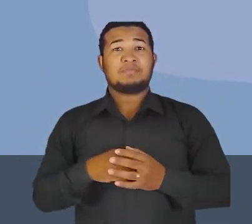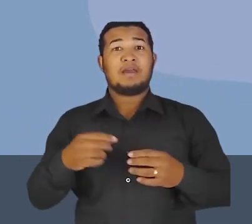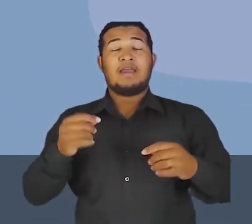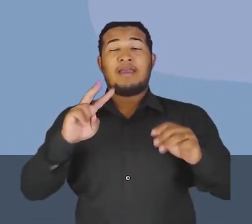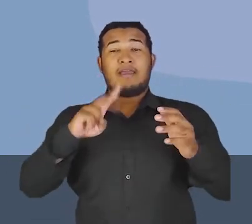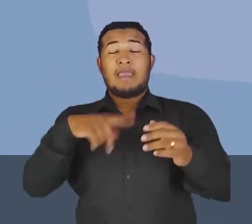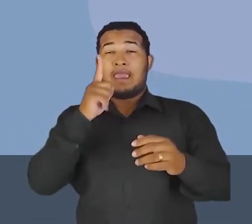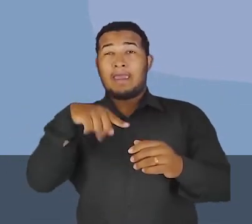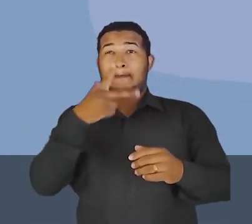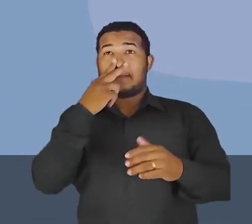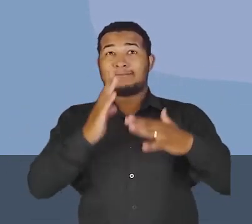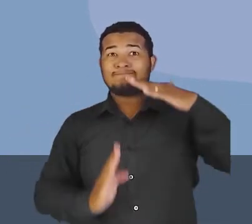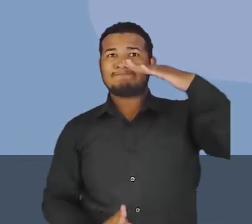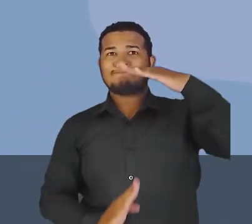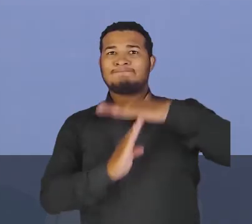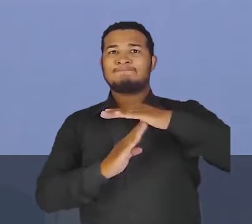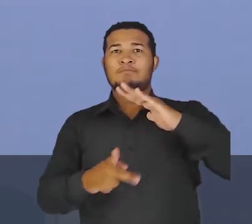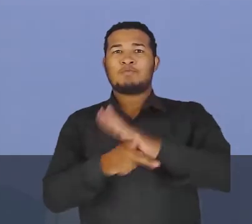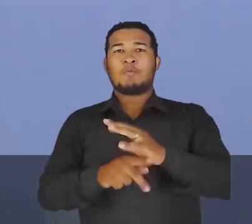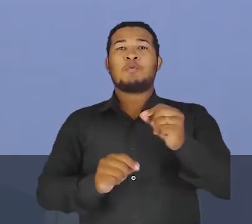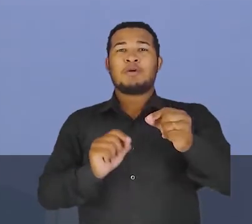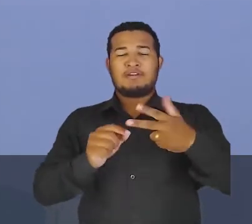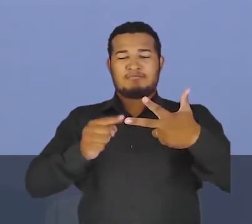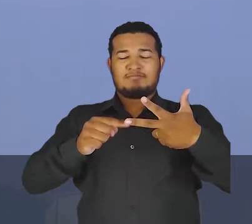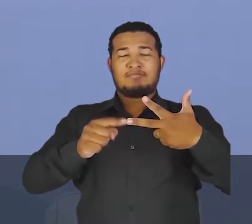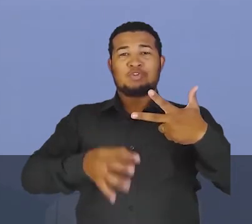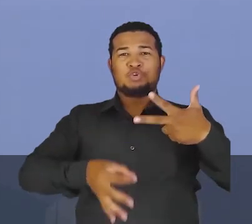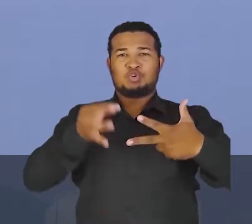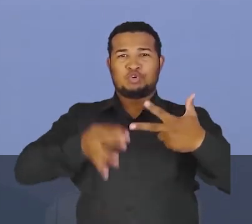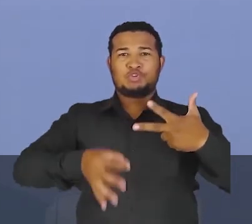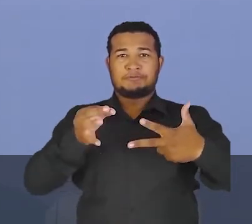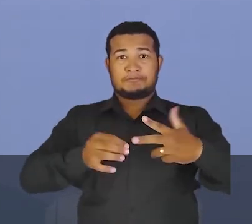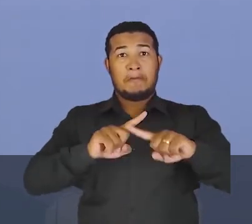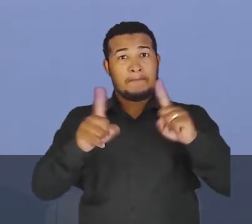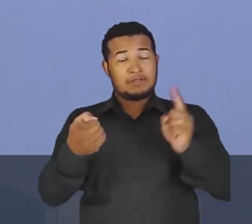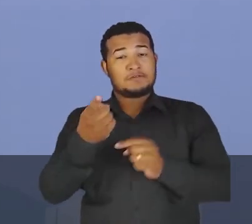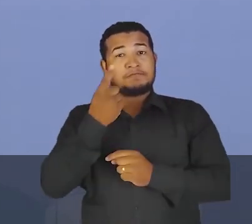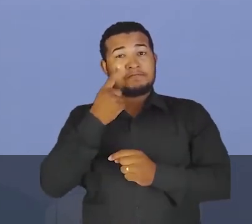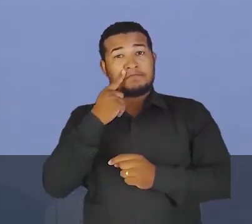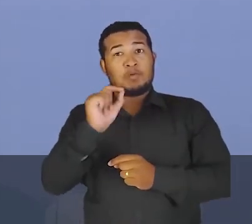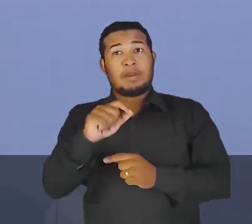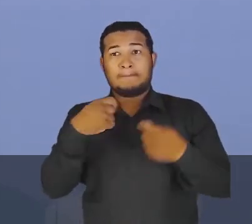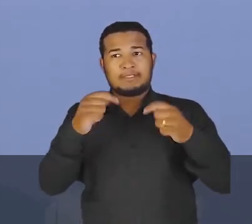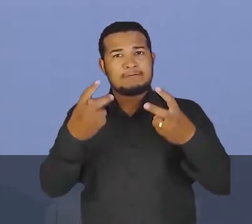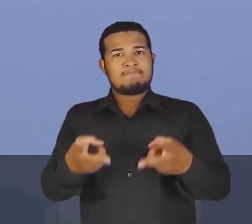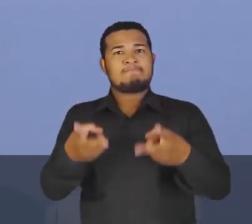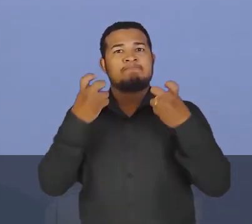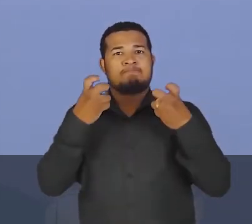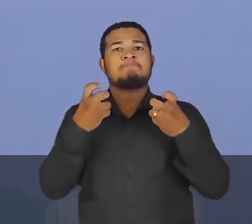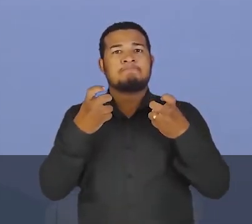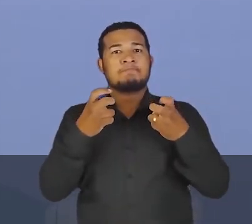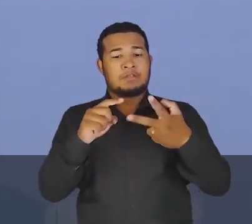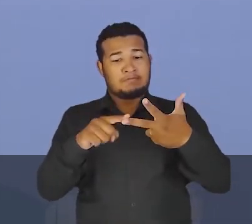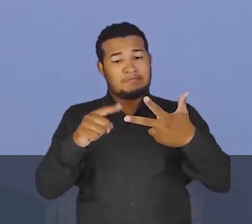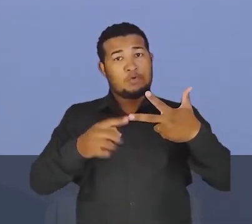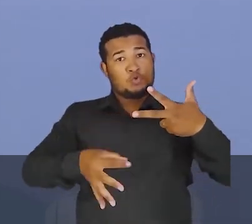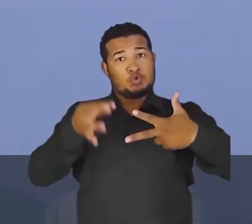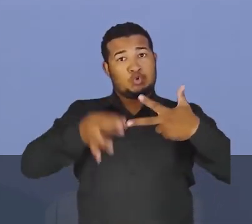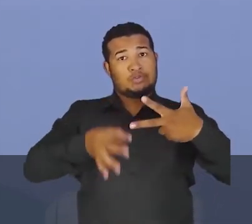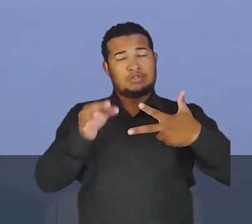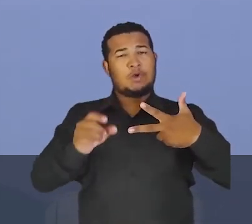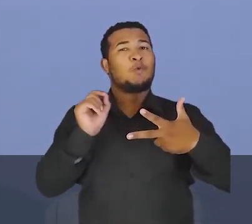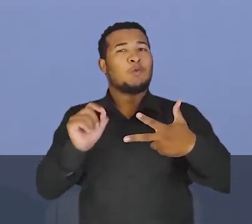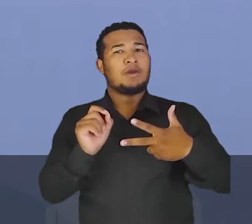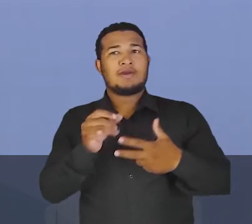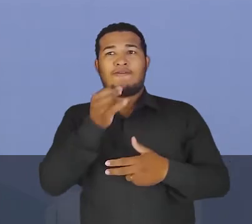instância máxima do Poder Judiciário. Só coloquei só uma observação, uma coisa que você precisa observar, é que os poderes judiciários, eles